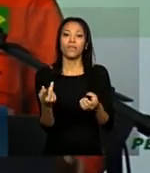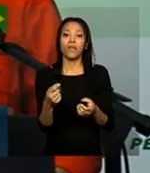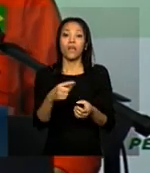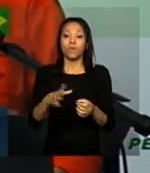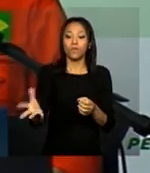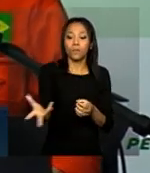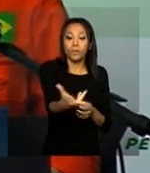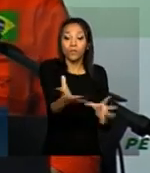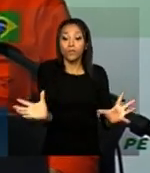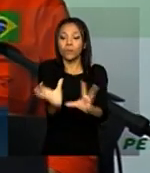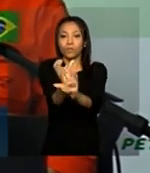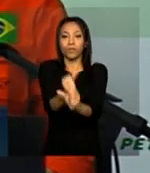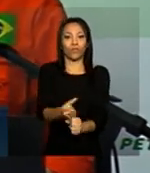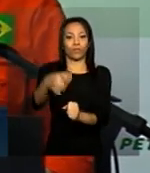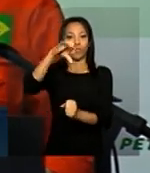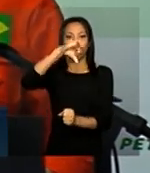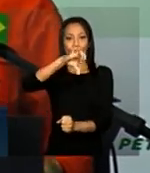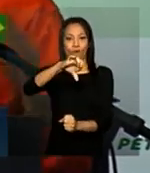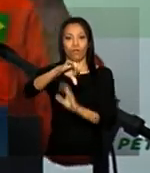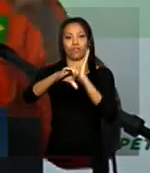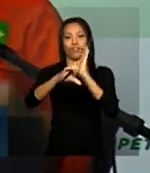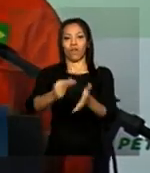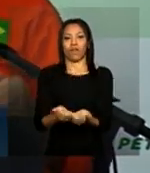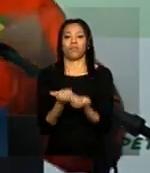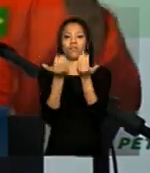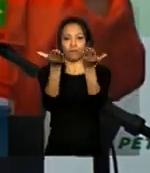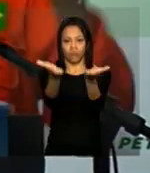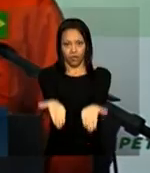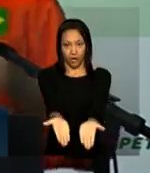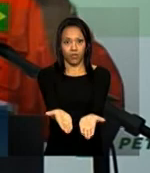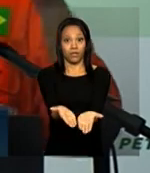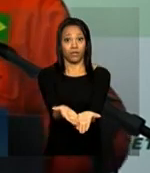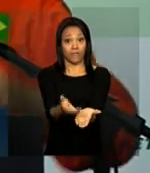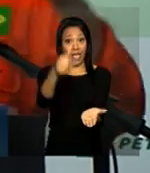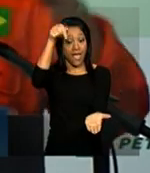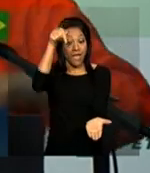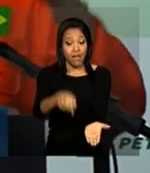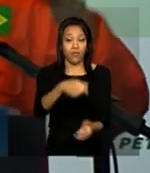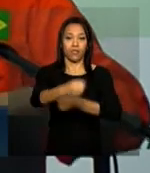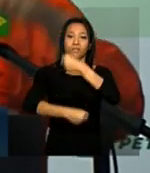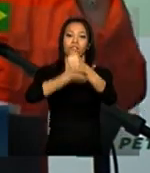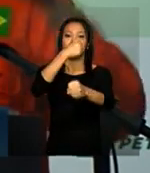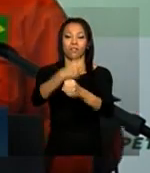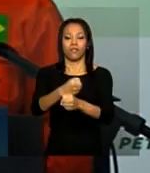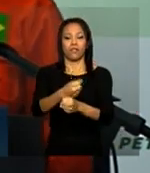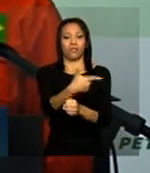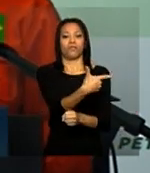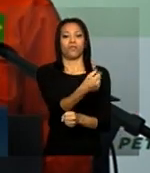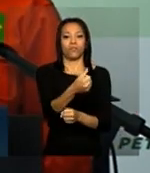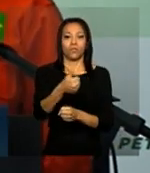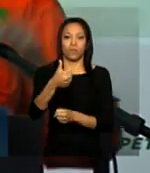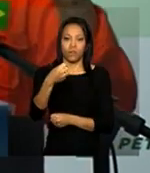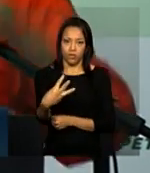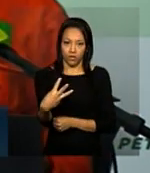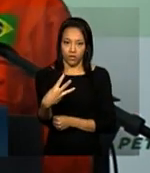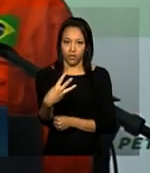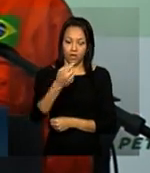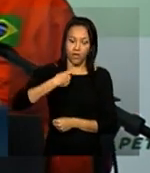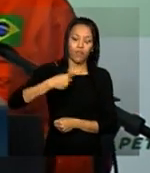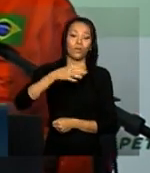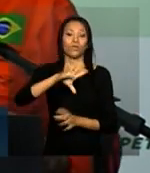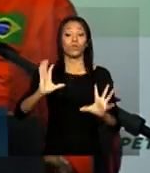nove plataformas entregues apenas este ano de 2013.